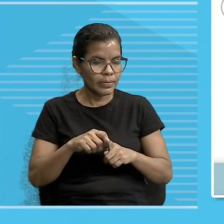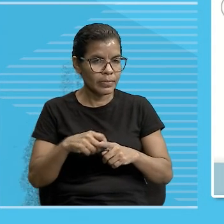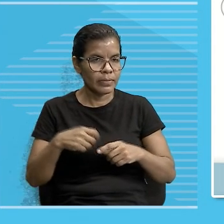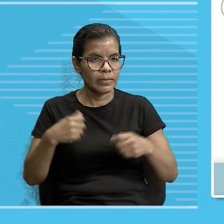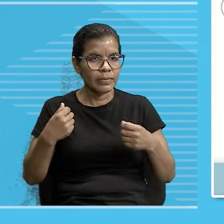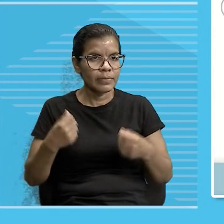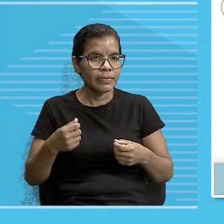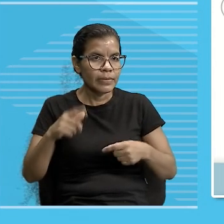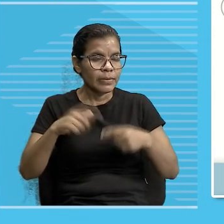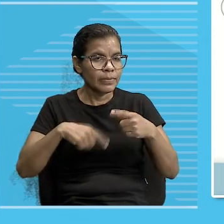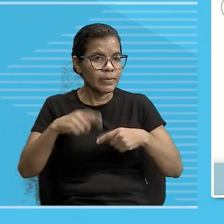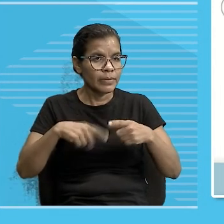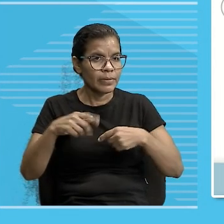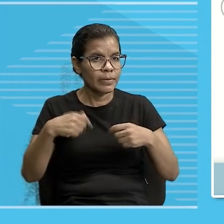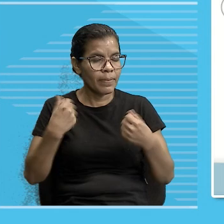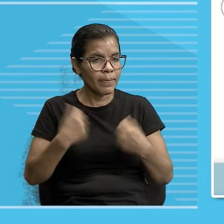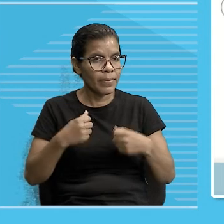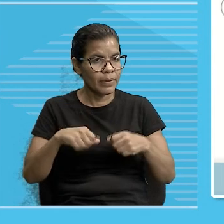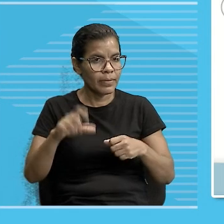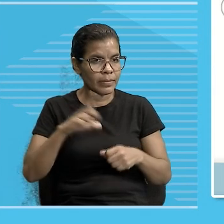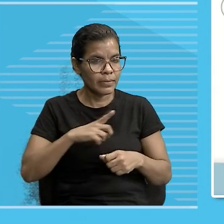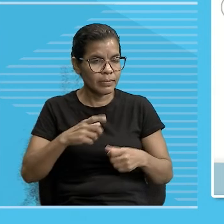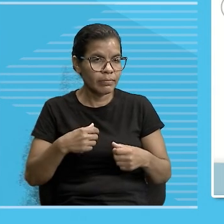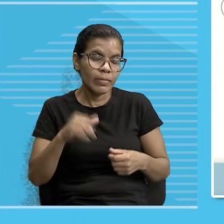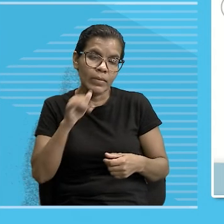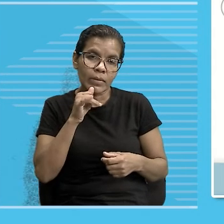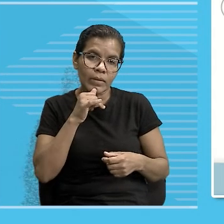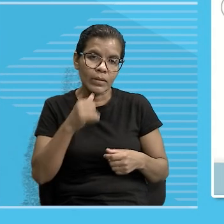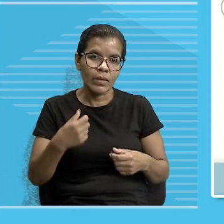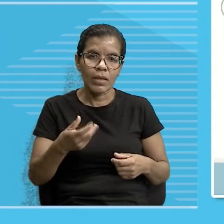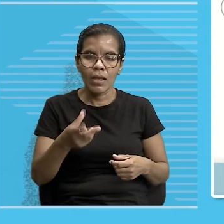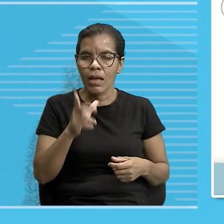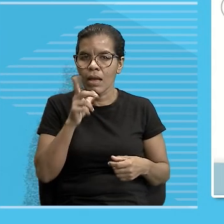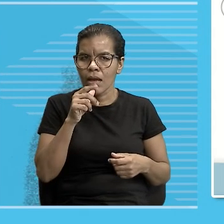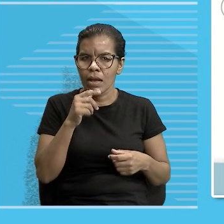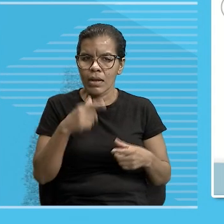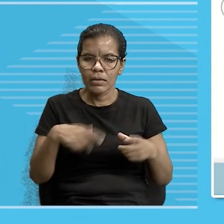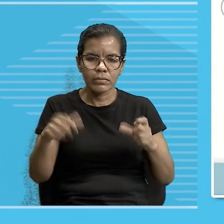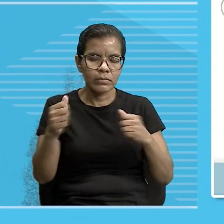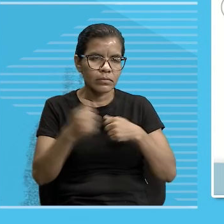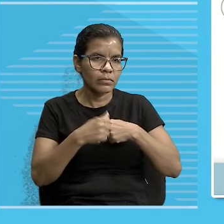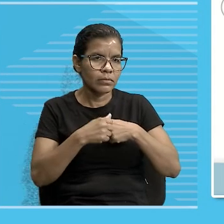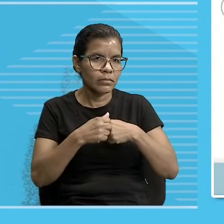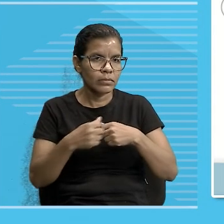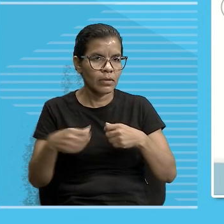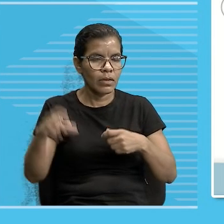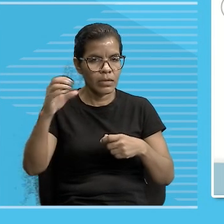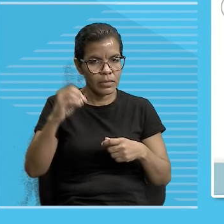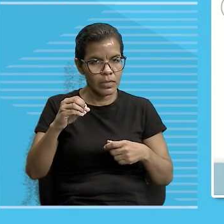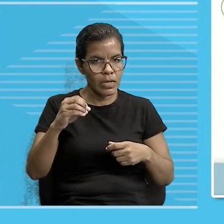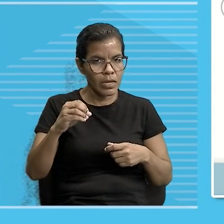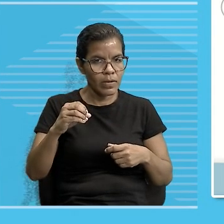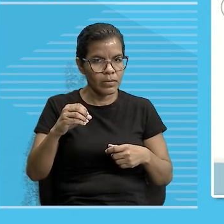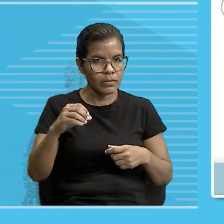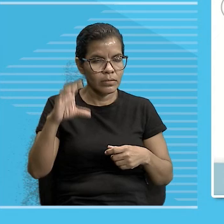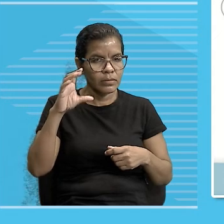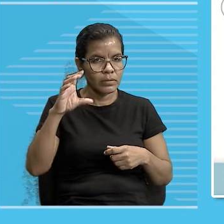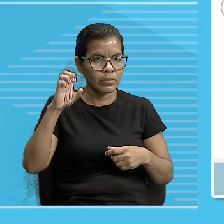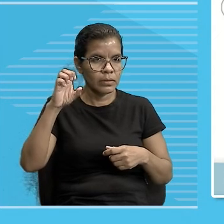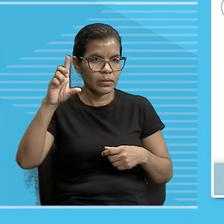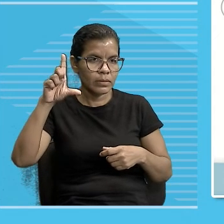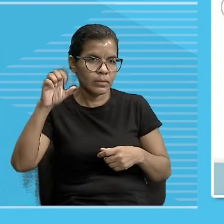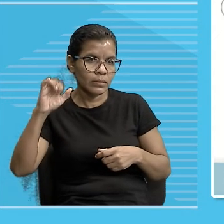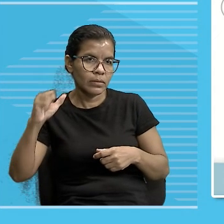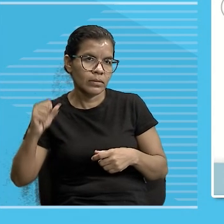Por exemplo, o gelo, ele chega a 0 graus Celsius, mas esse gelo ainda pode chegar a